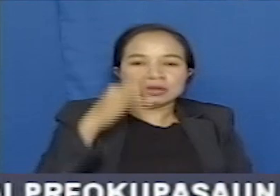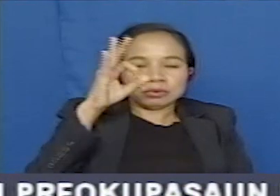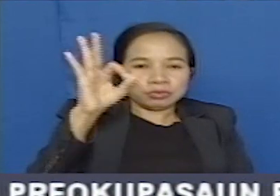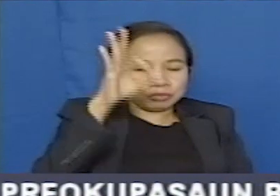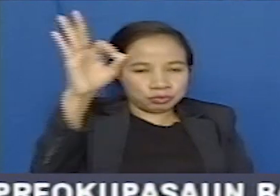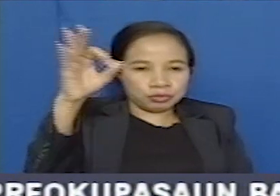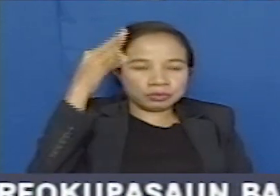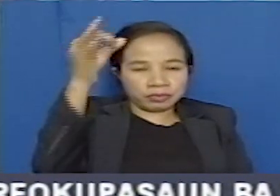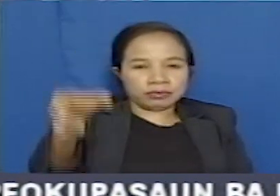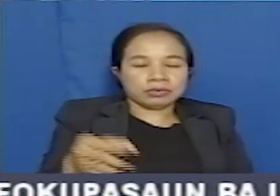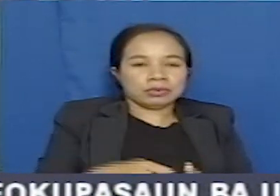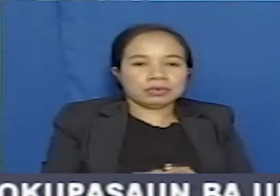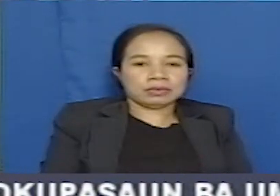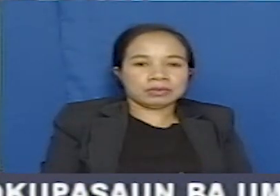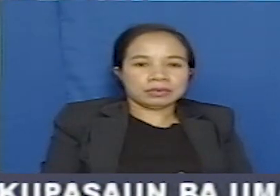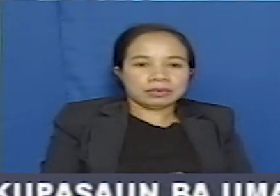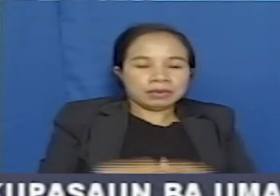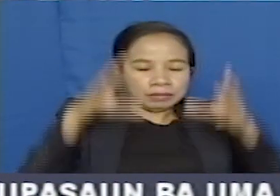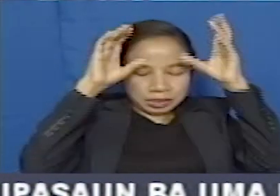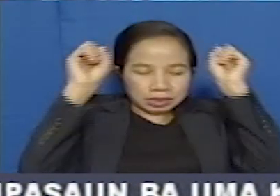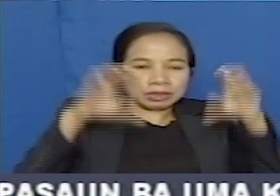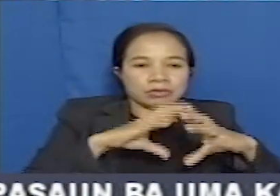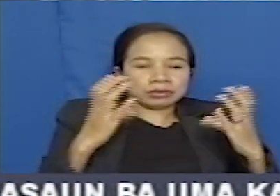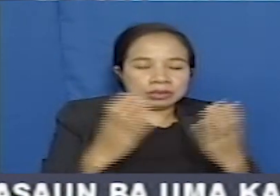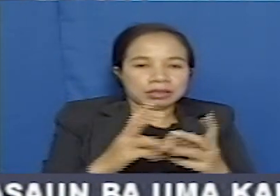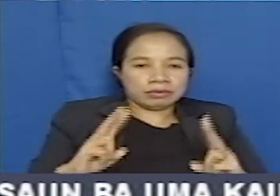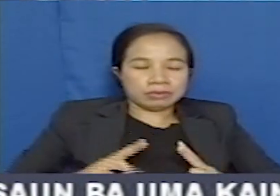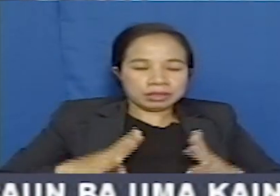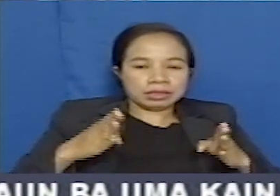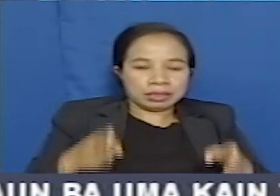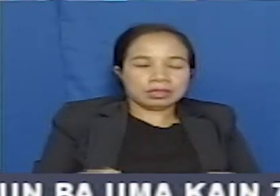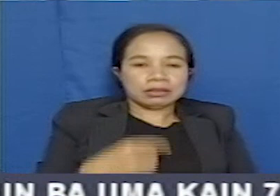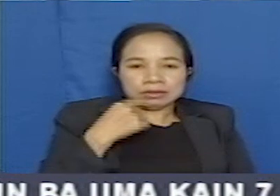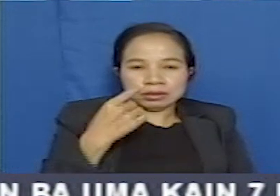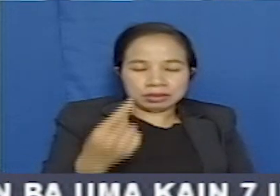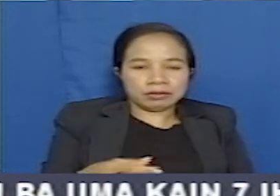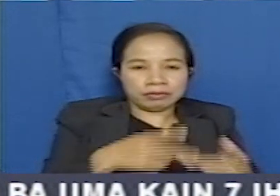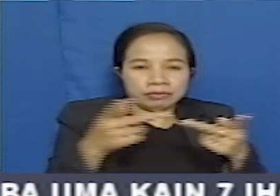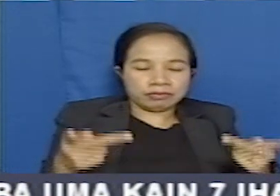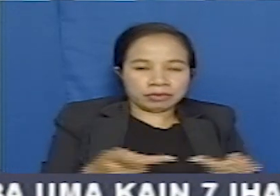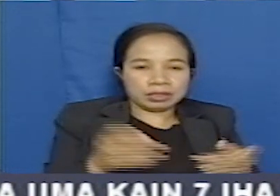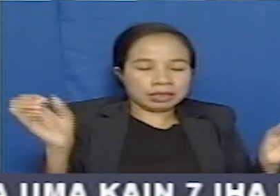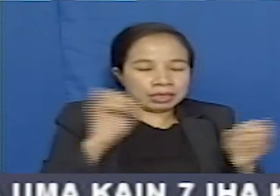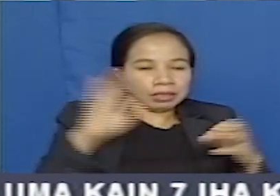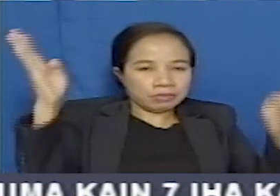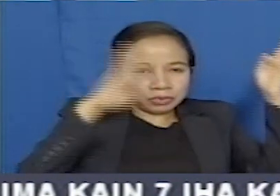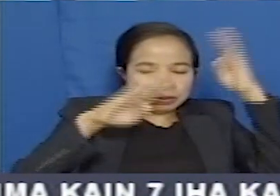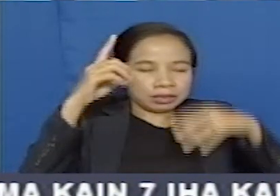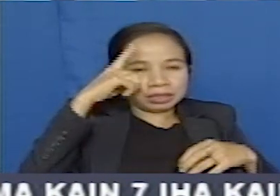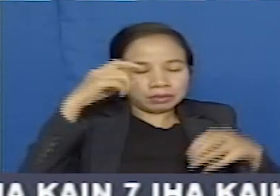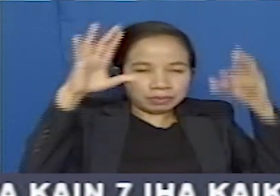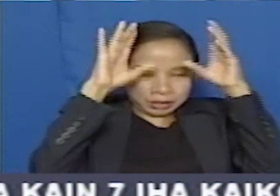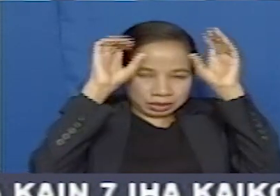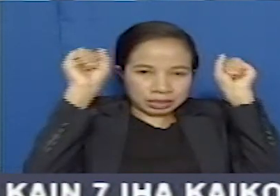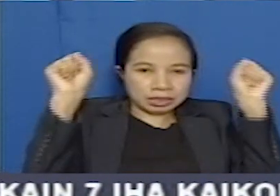Veteranos. Presidente Conselho Veteranos, Vidal Riak Leman afirma, Fatin refere la iha una problema, tamba